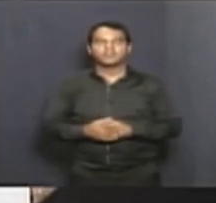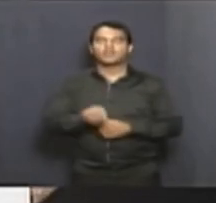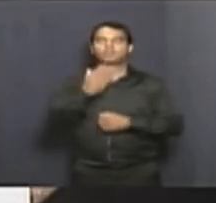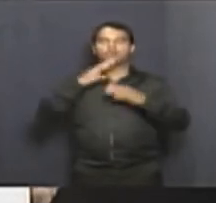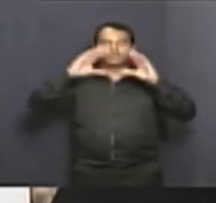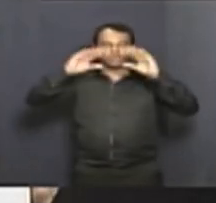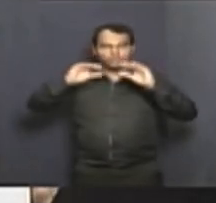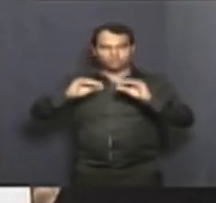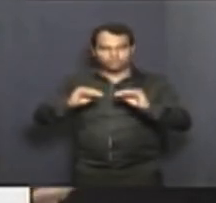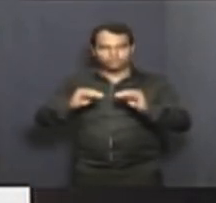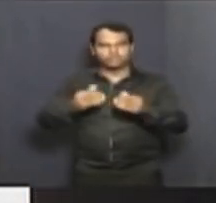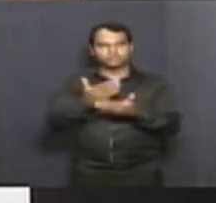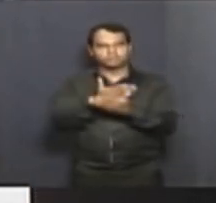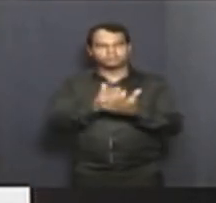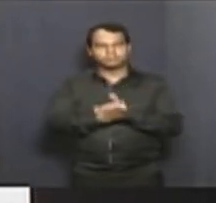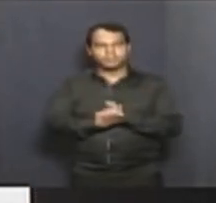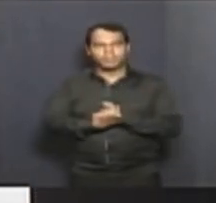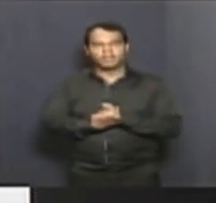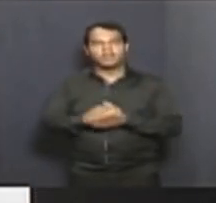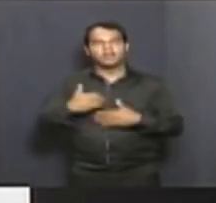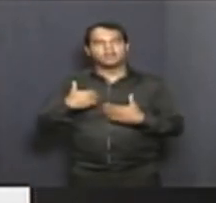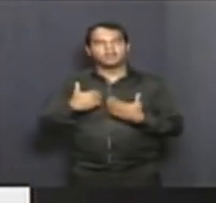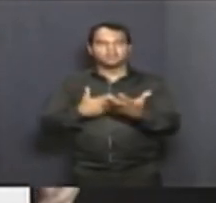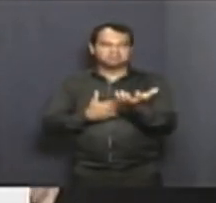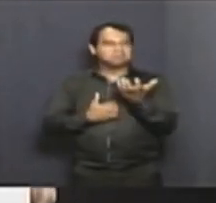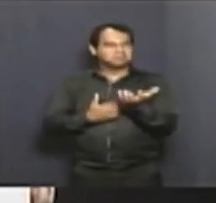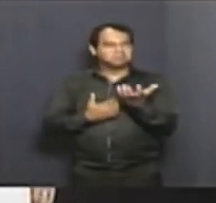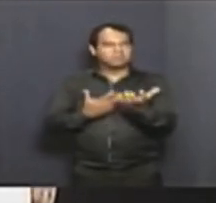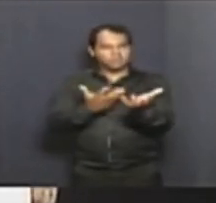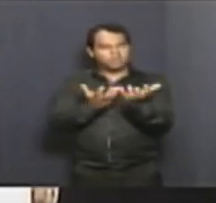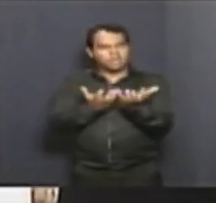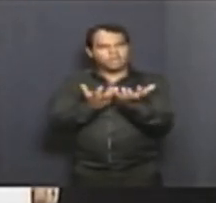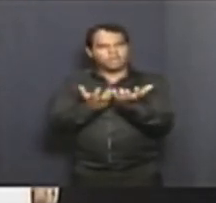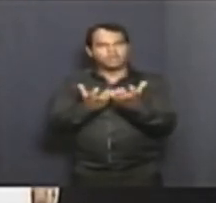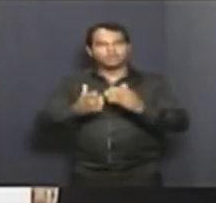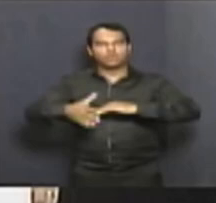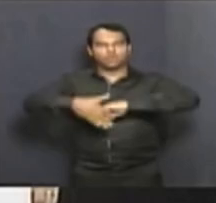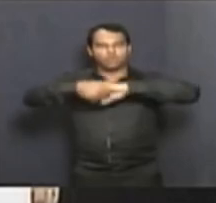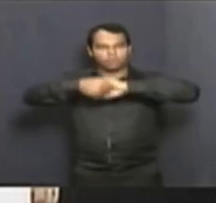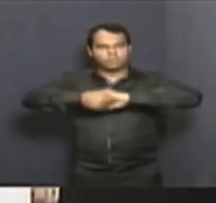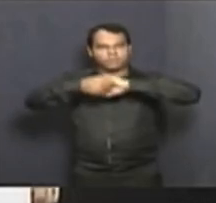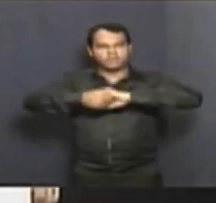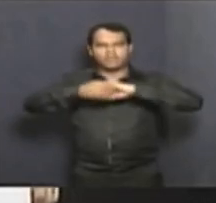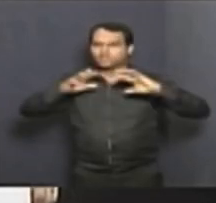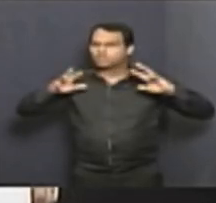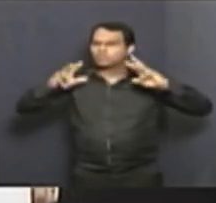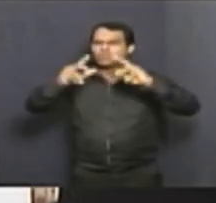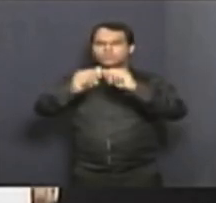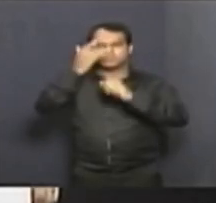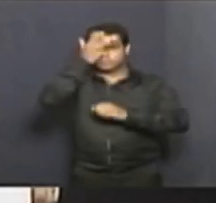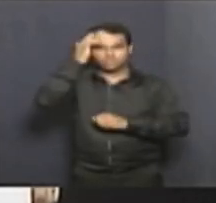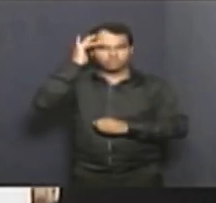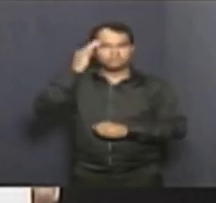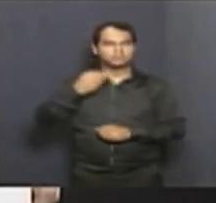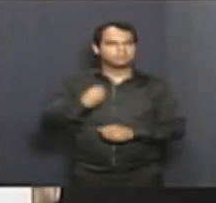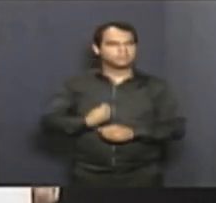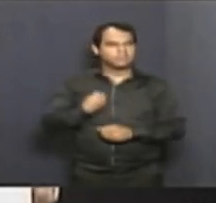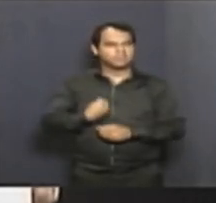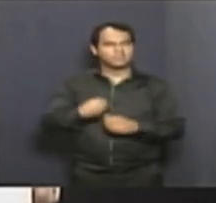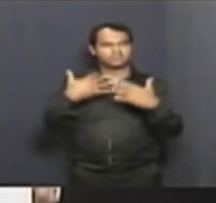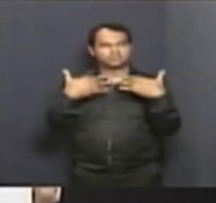noite quero cumprimentar todos os presentes os